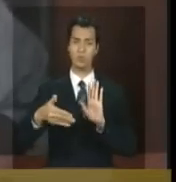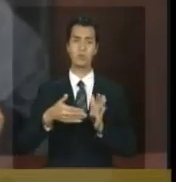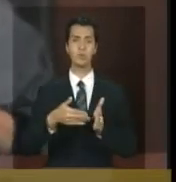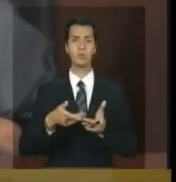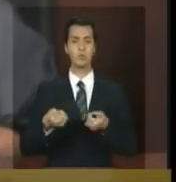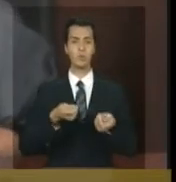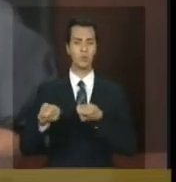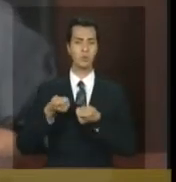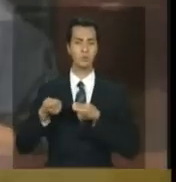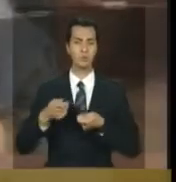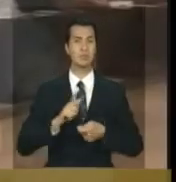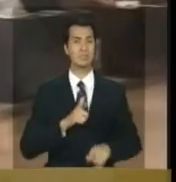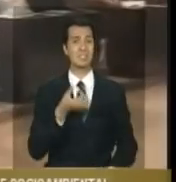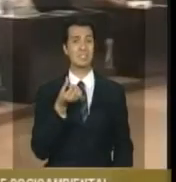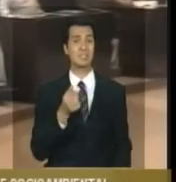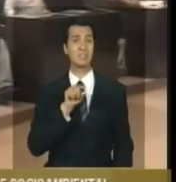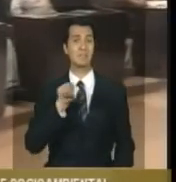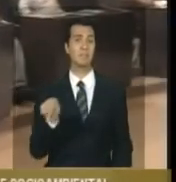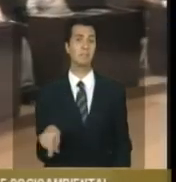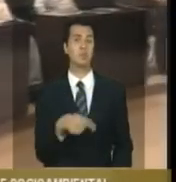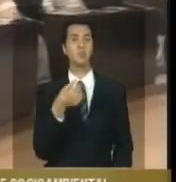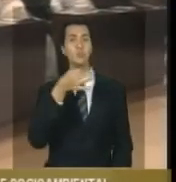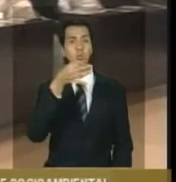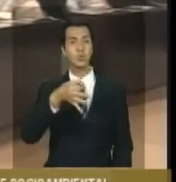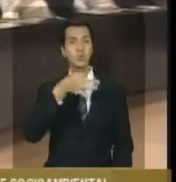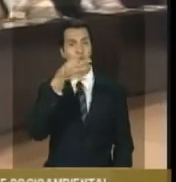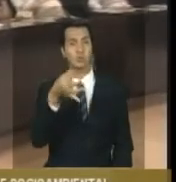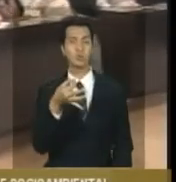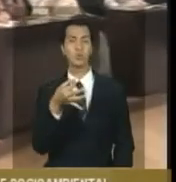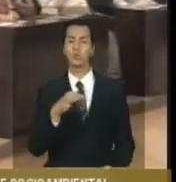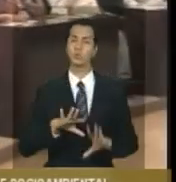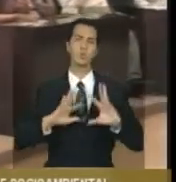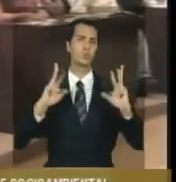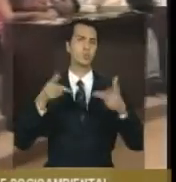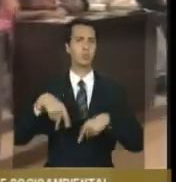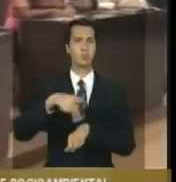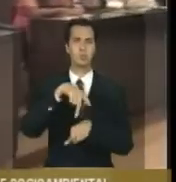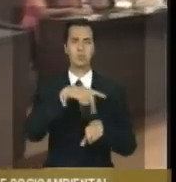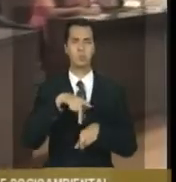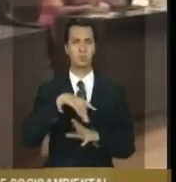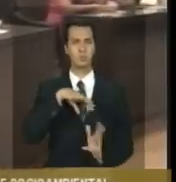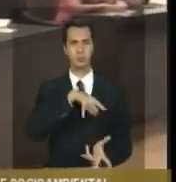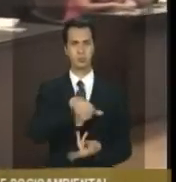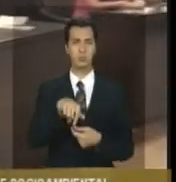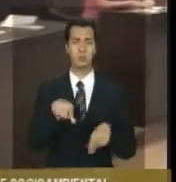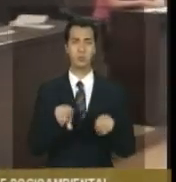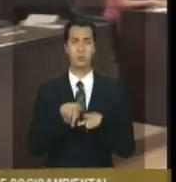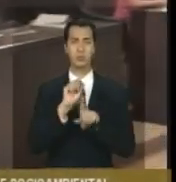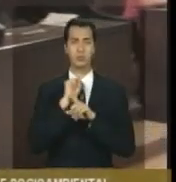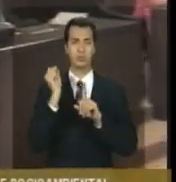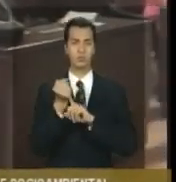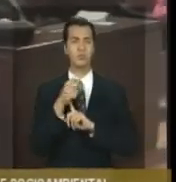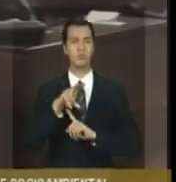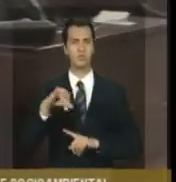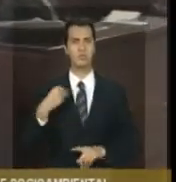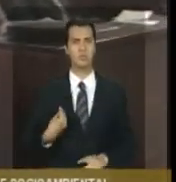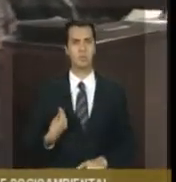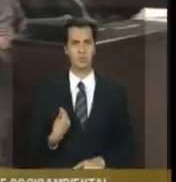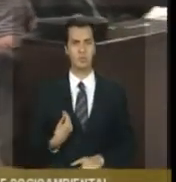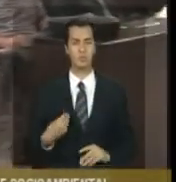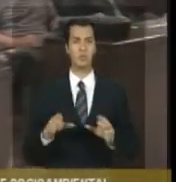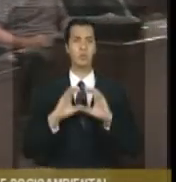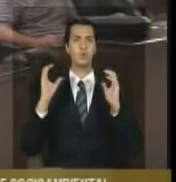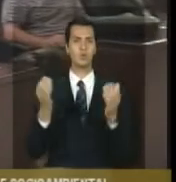6 mil contribuições de todos os países do mundo e que a sociedade civil está participando. A conferência trará uma